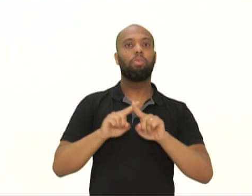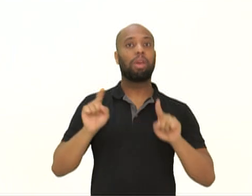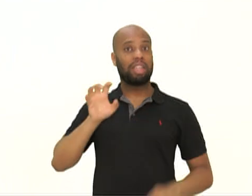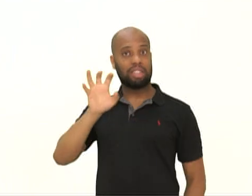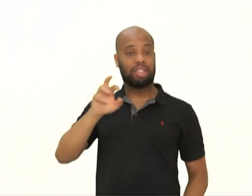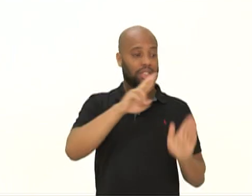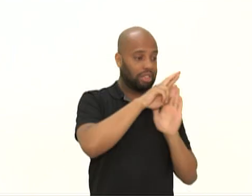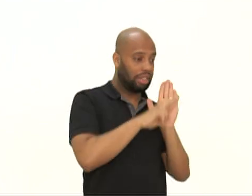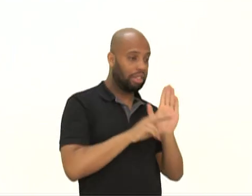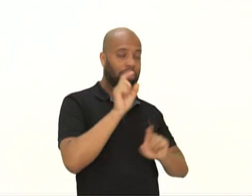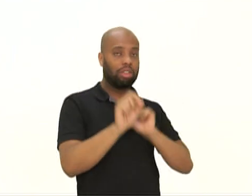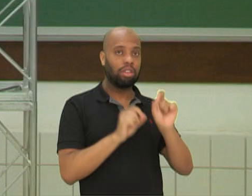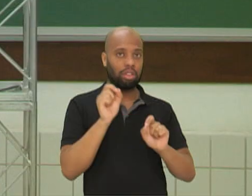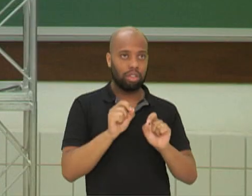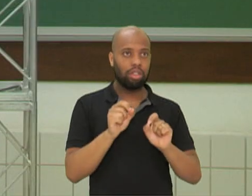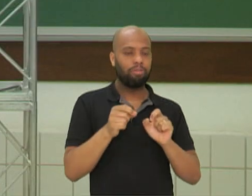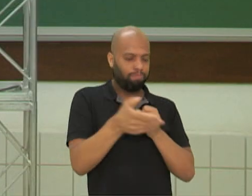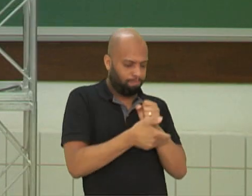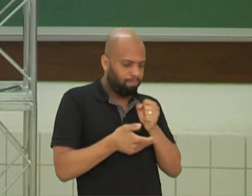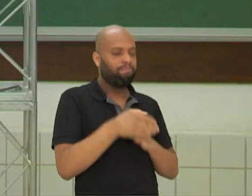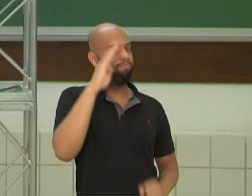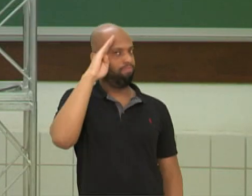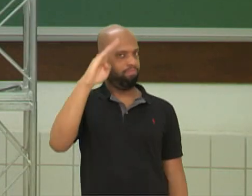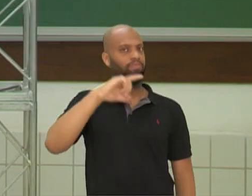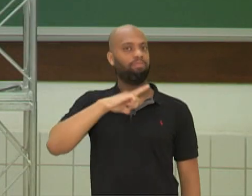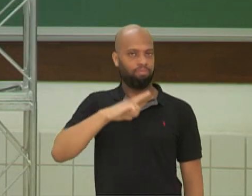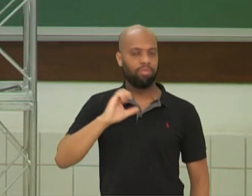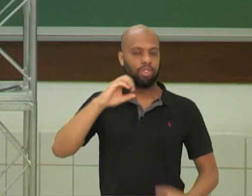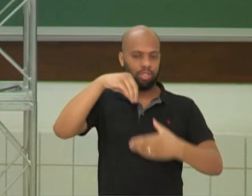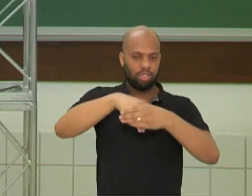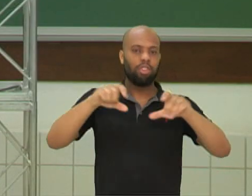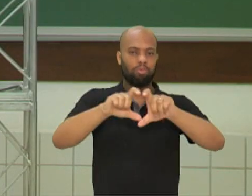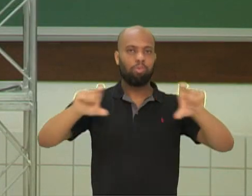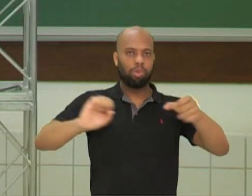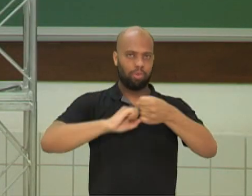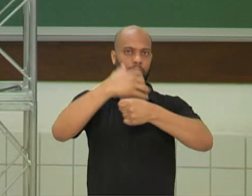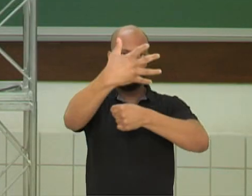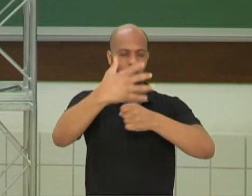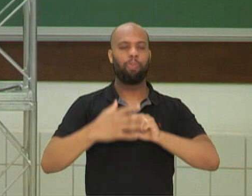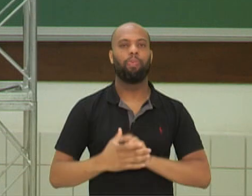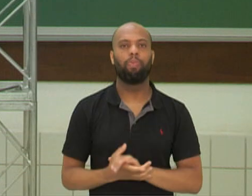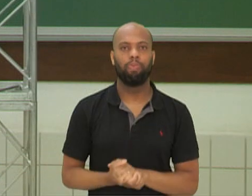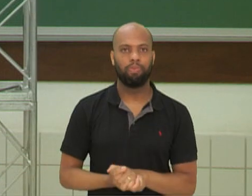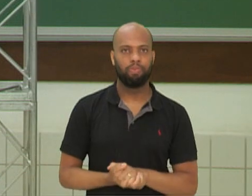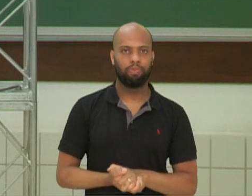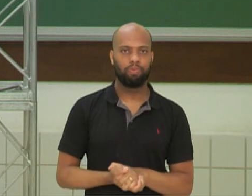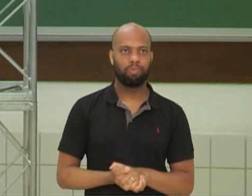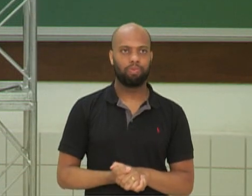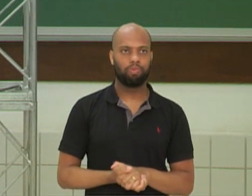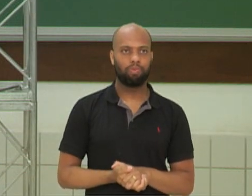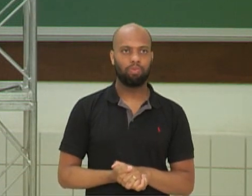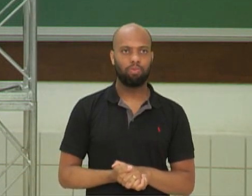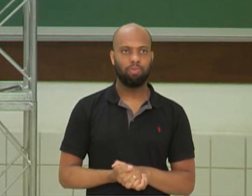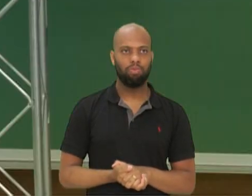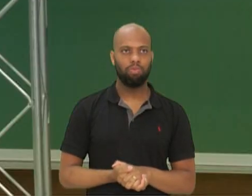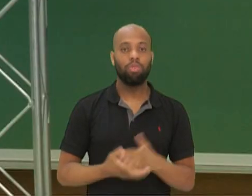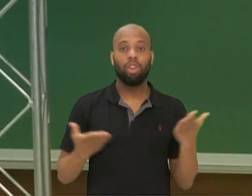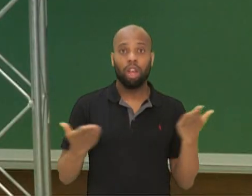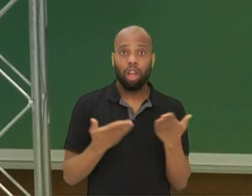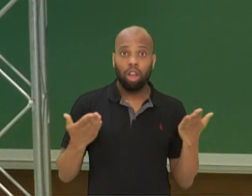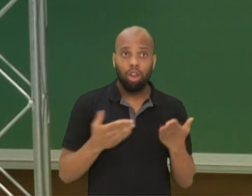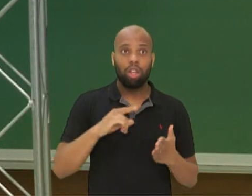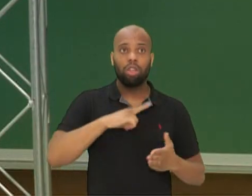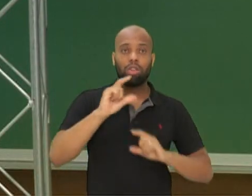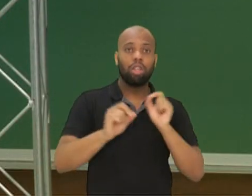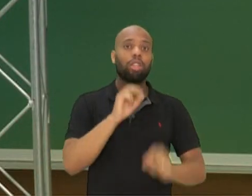é uma propriedade fundamental para a solução das equações exponenciais. Fazendo isso, a gente tem a